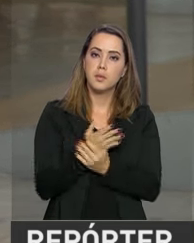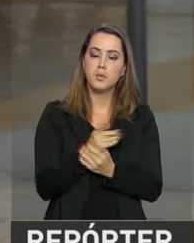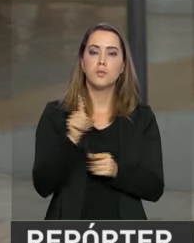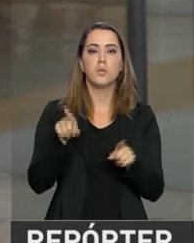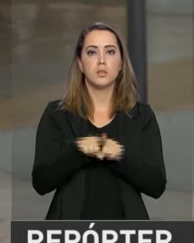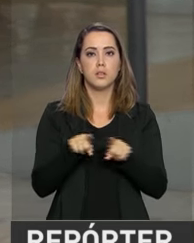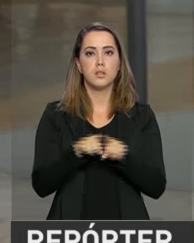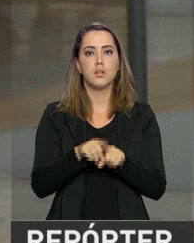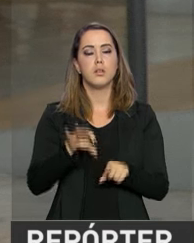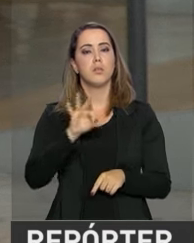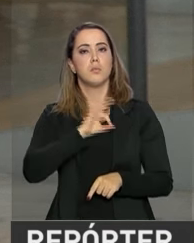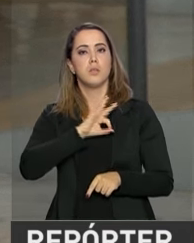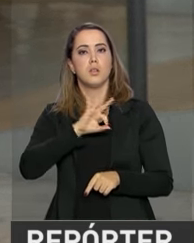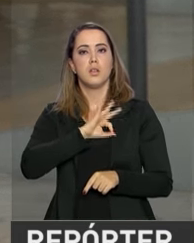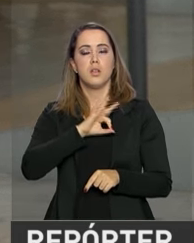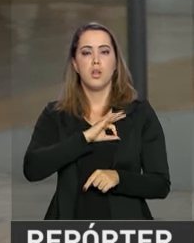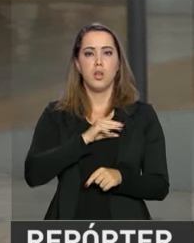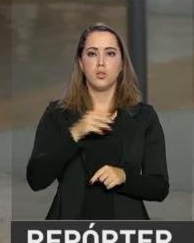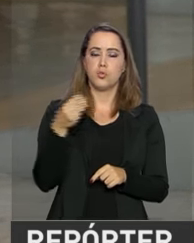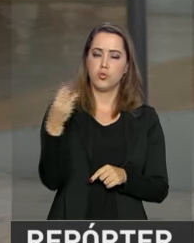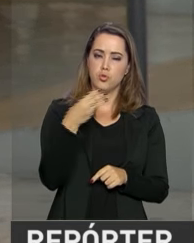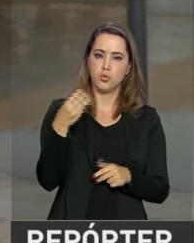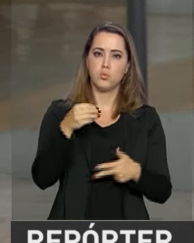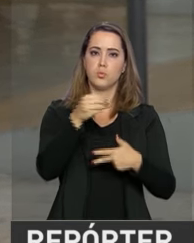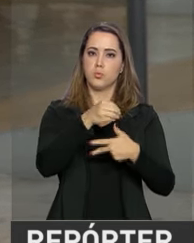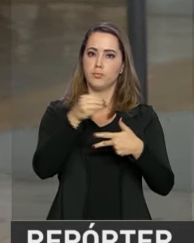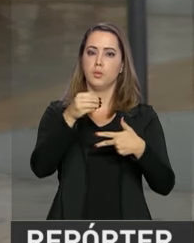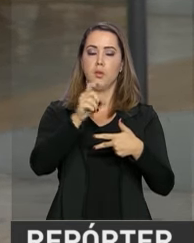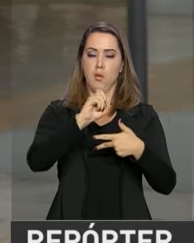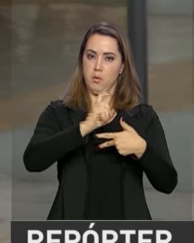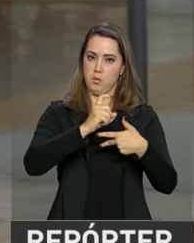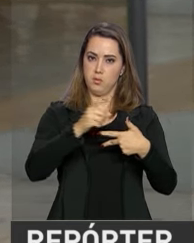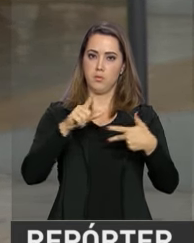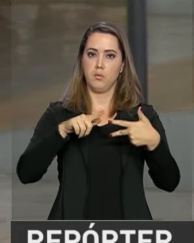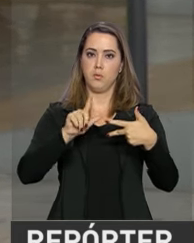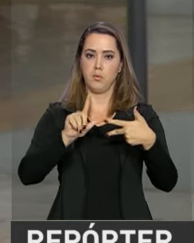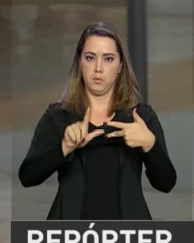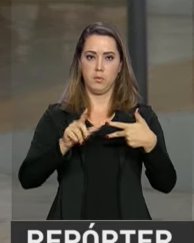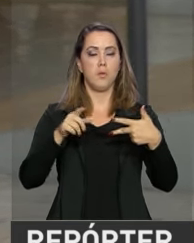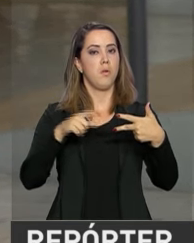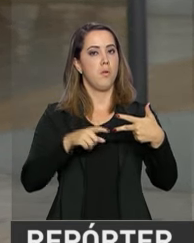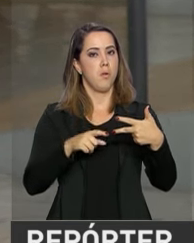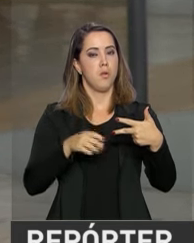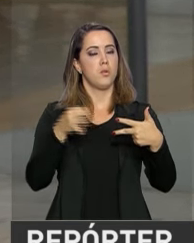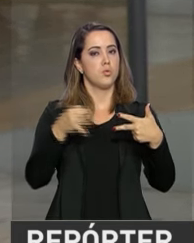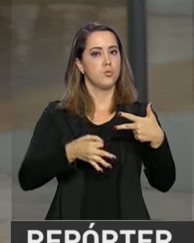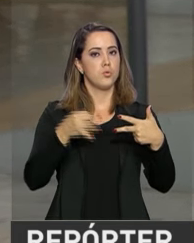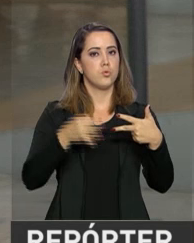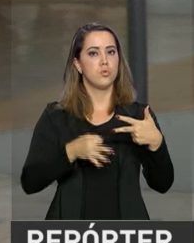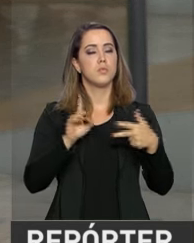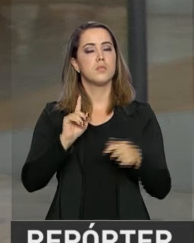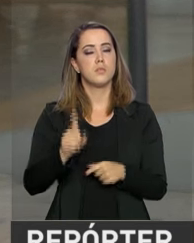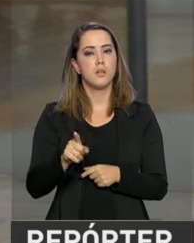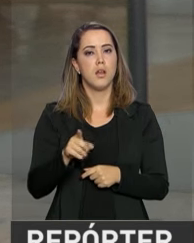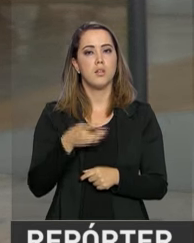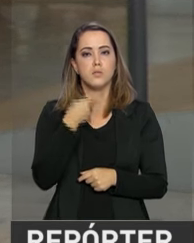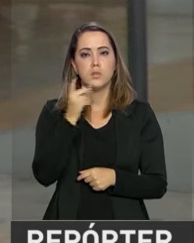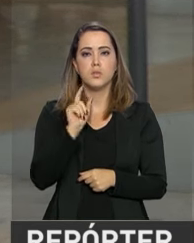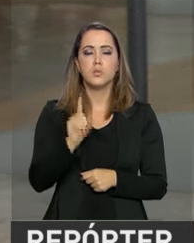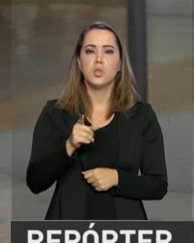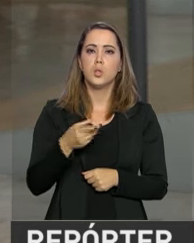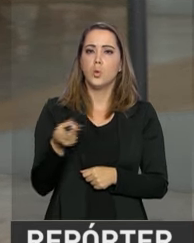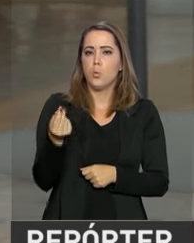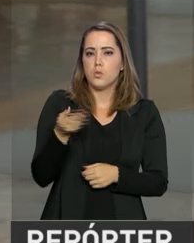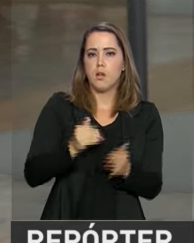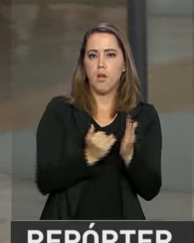para servidores dos três poderes. Os ministros da Casa Civil e do Planejamento disseram que os aumentos dos salários já estavam previstos